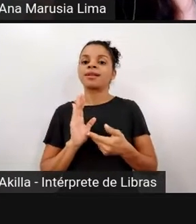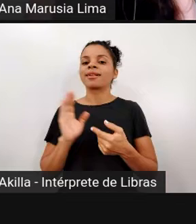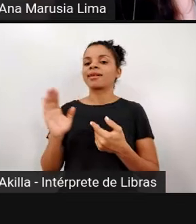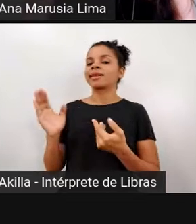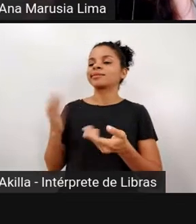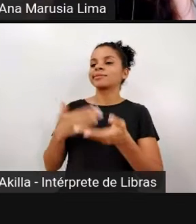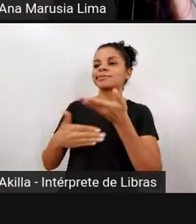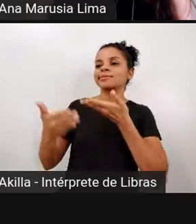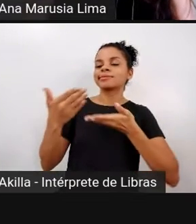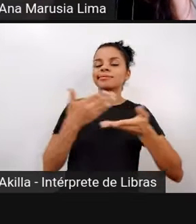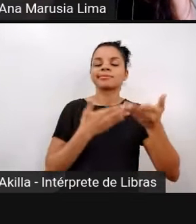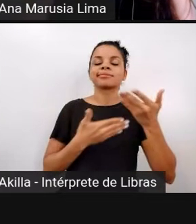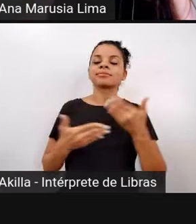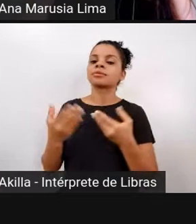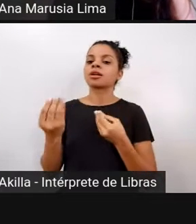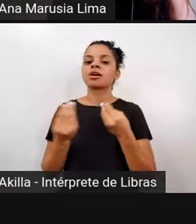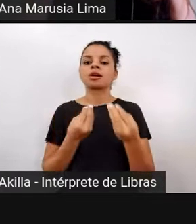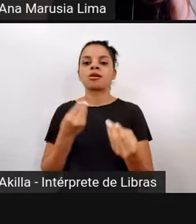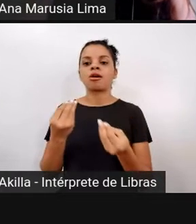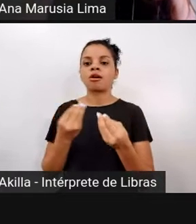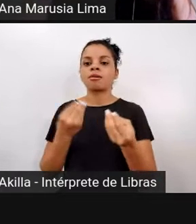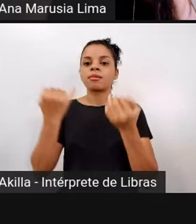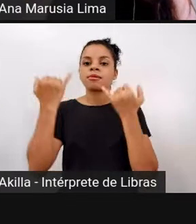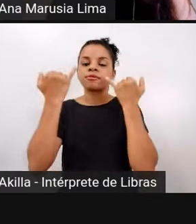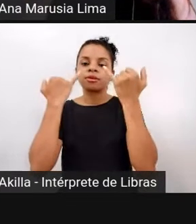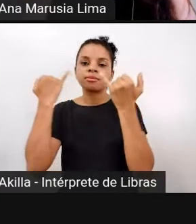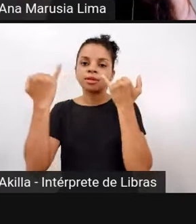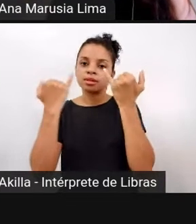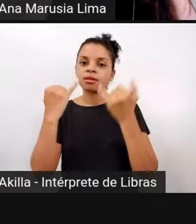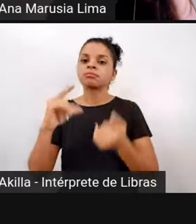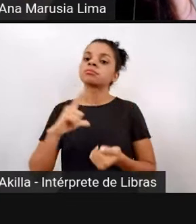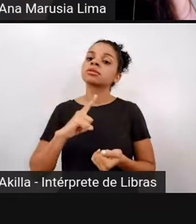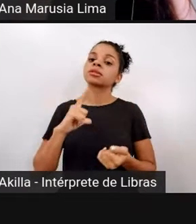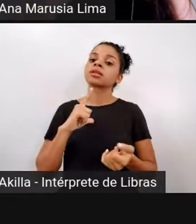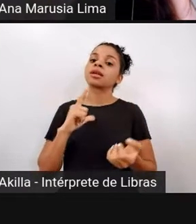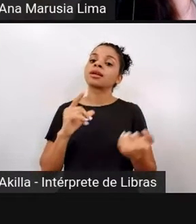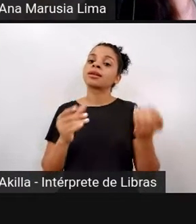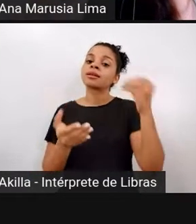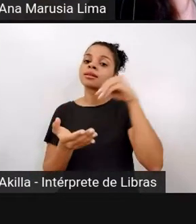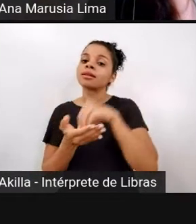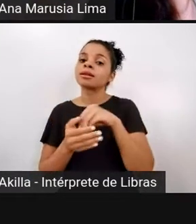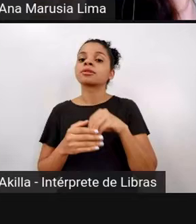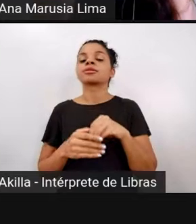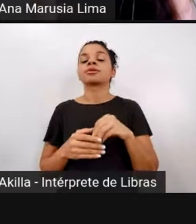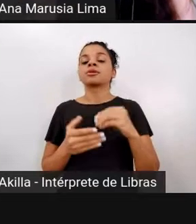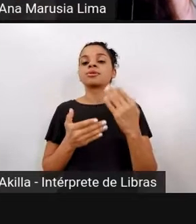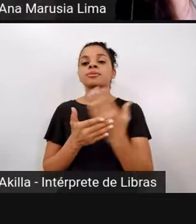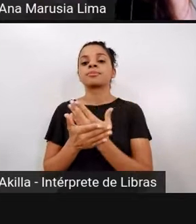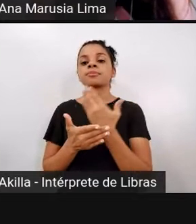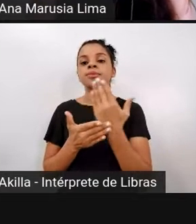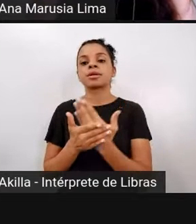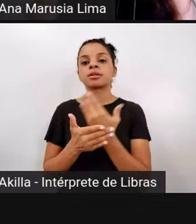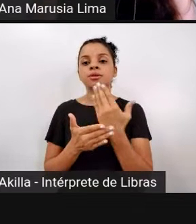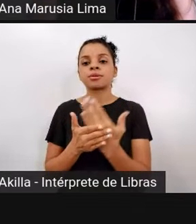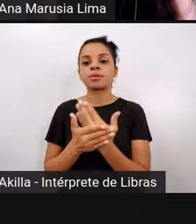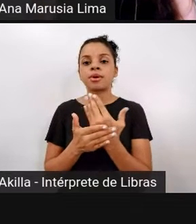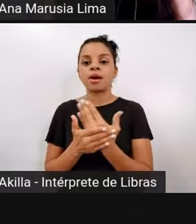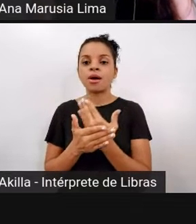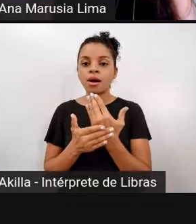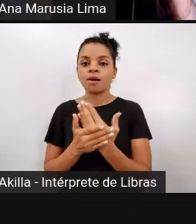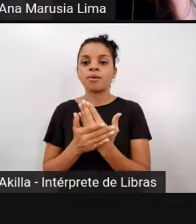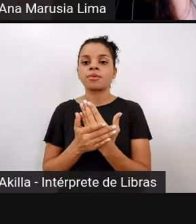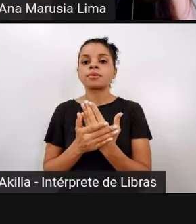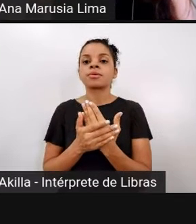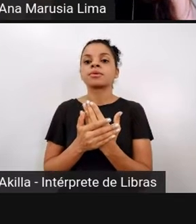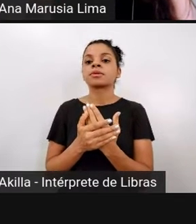presente. E a gente vai observar isso lá no manual de redação da Secretaria de Comunicação Social da Câmara, já em 2004, em que se